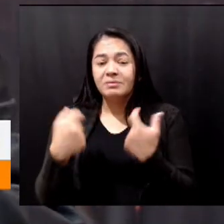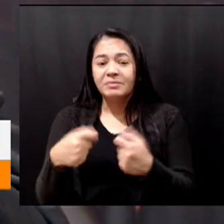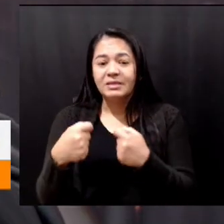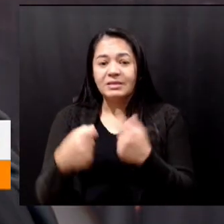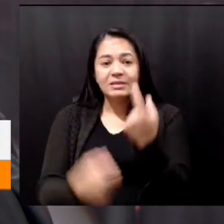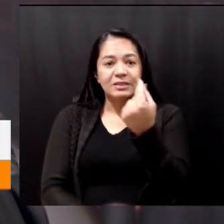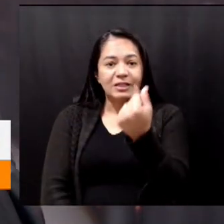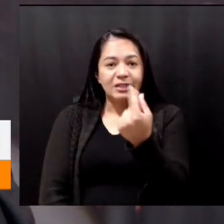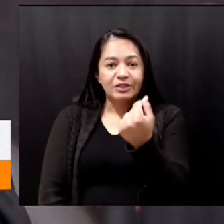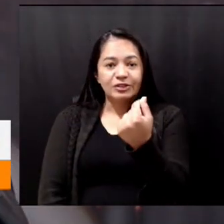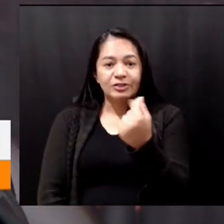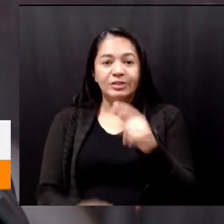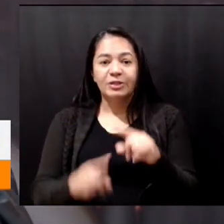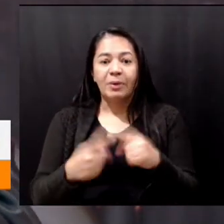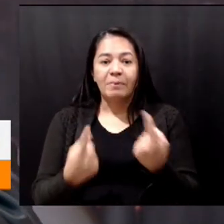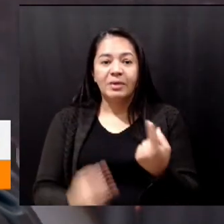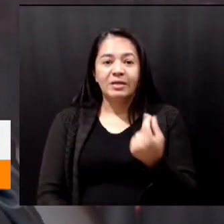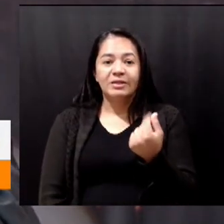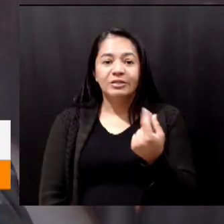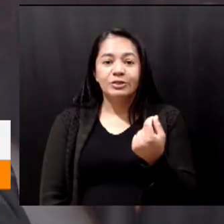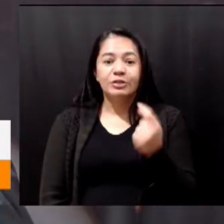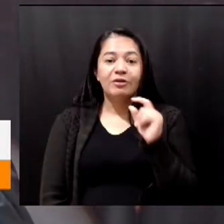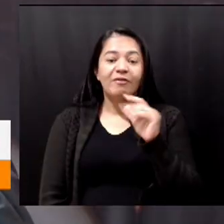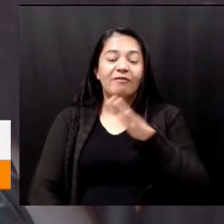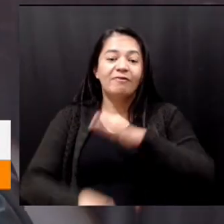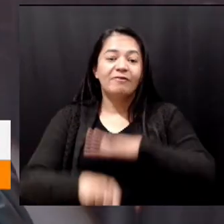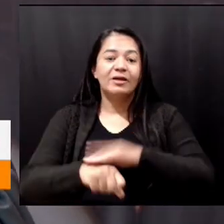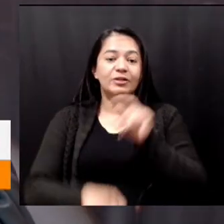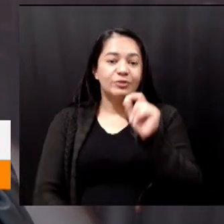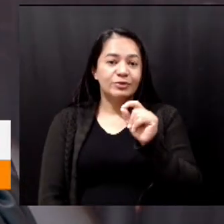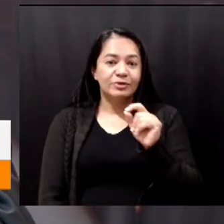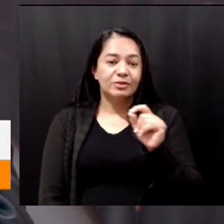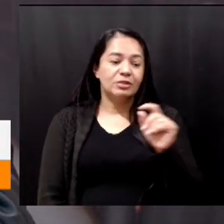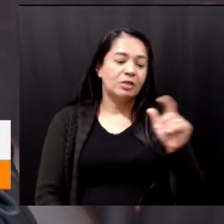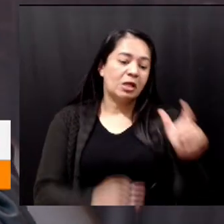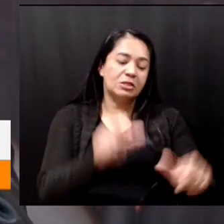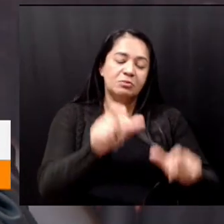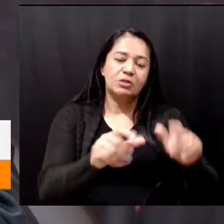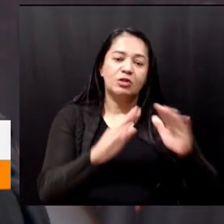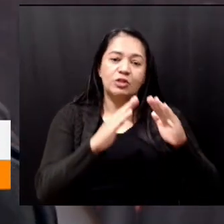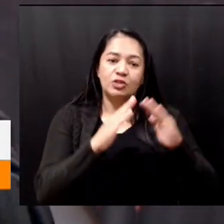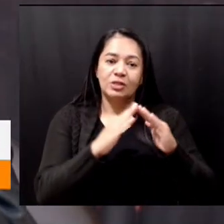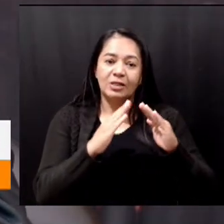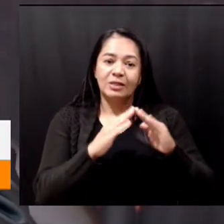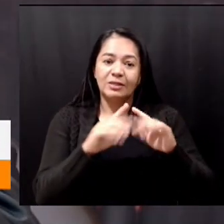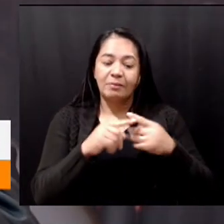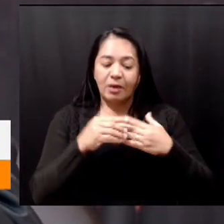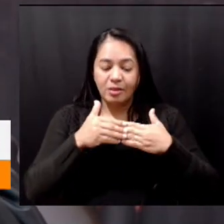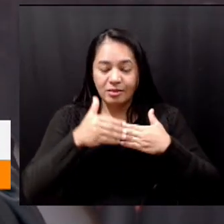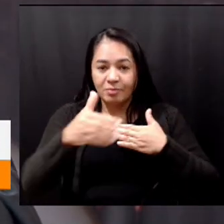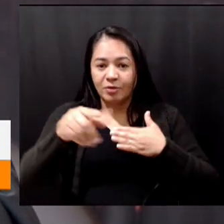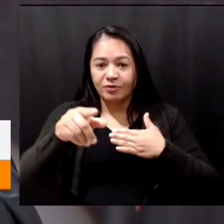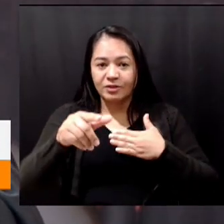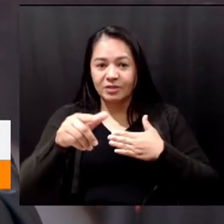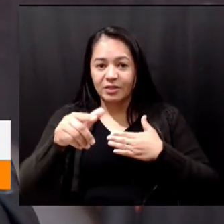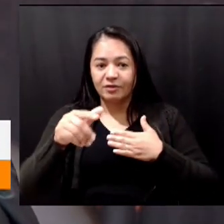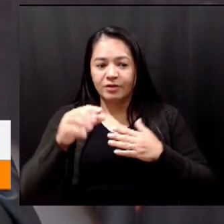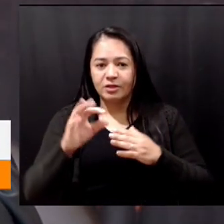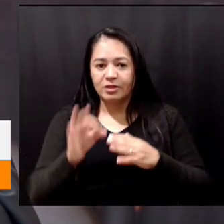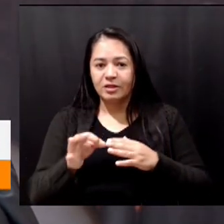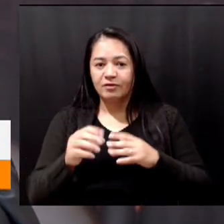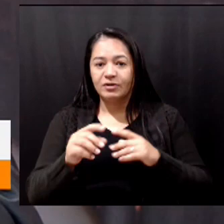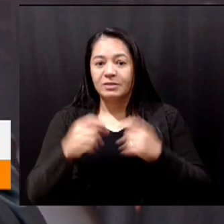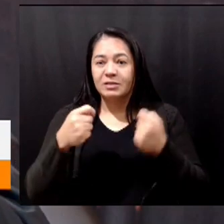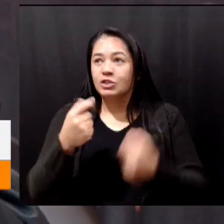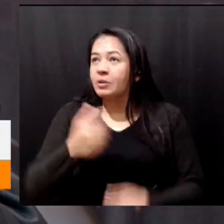quê? Dessa galera de casa, mas num passo seguinte, que você começou a dar meio certo, você vai precisar de muita grana. Aí o tio vai falar, opa,